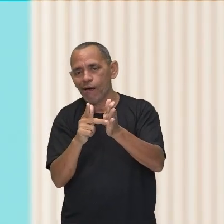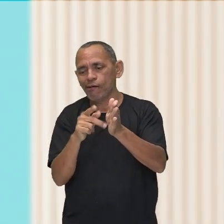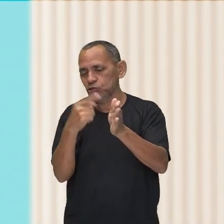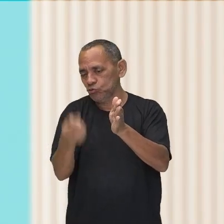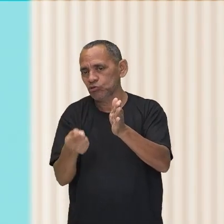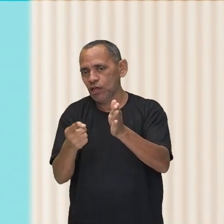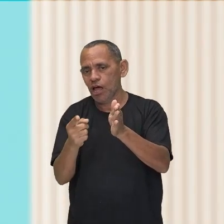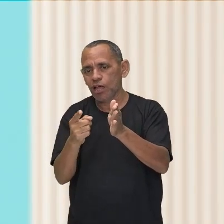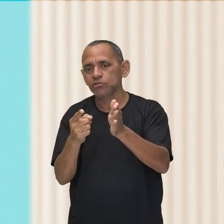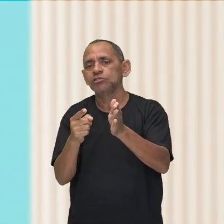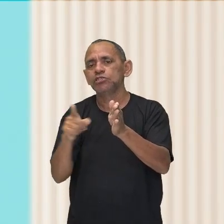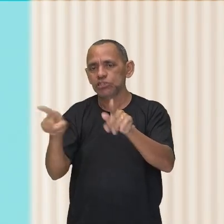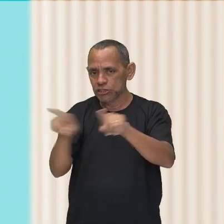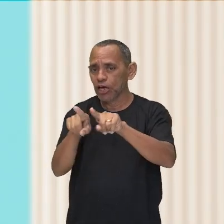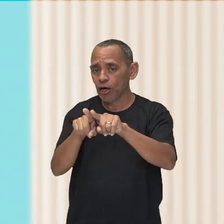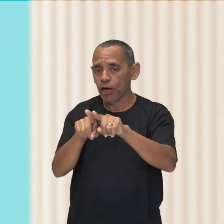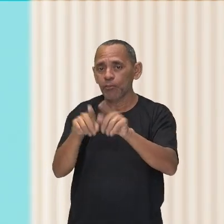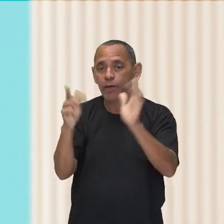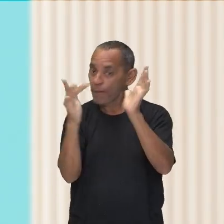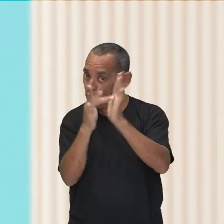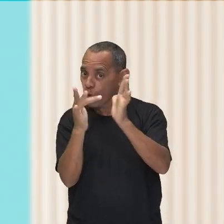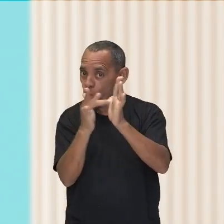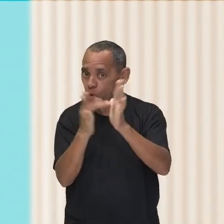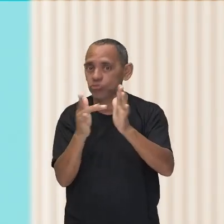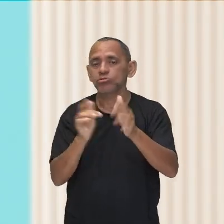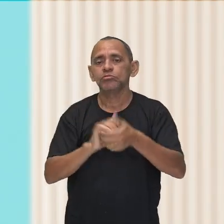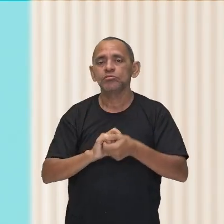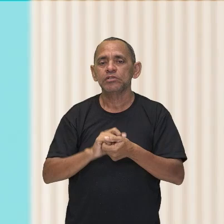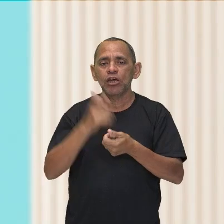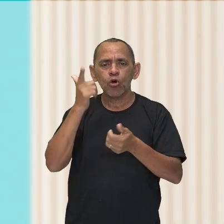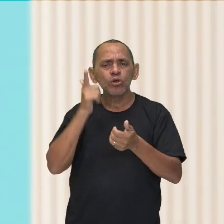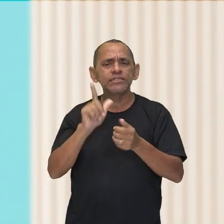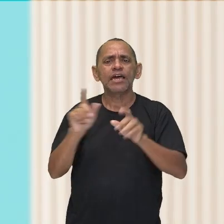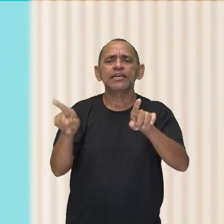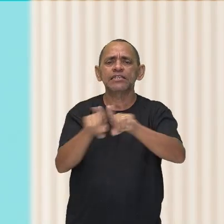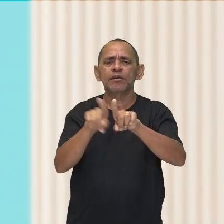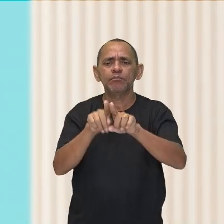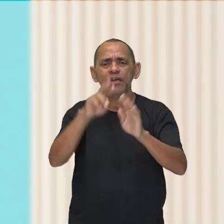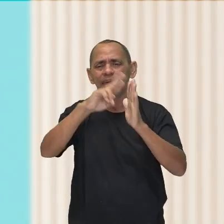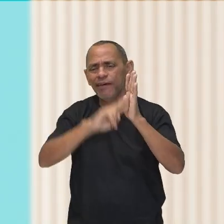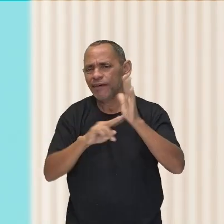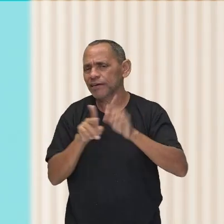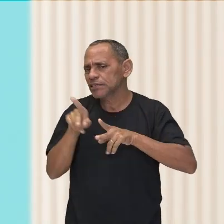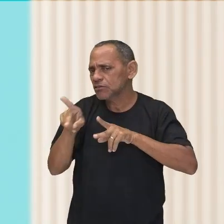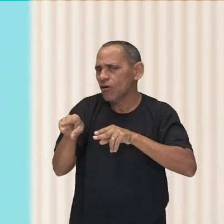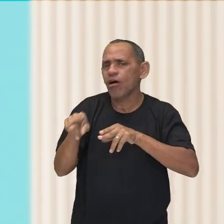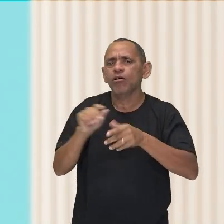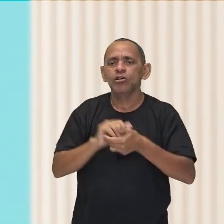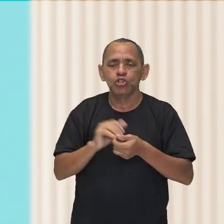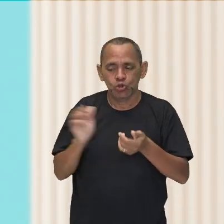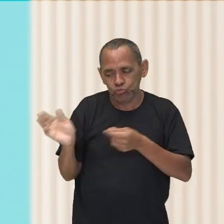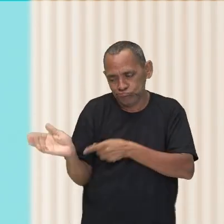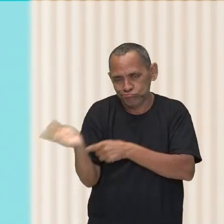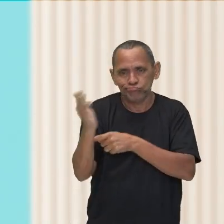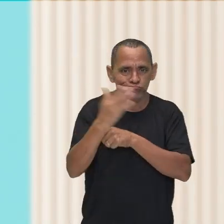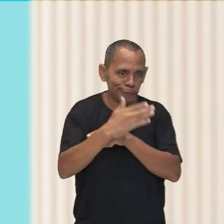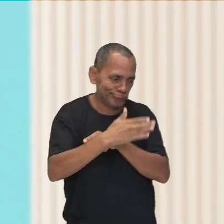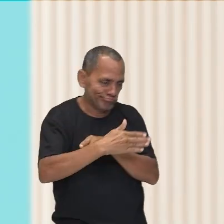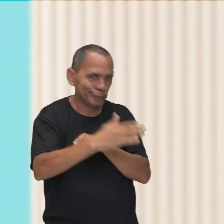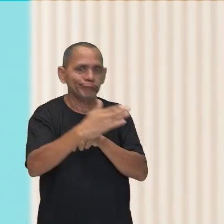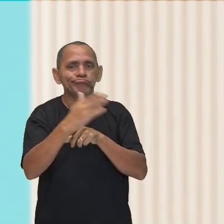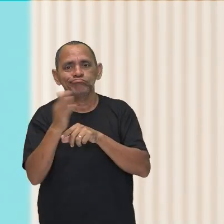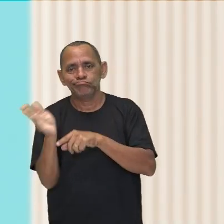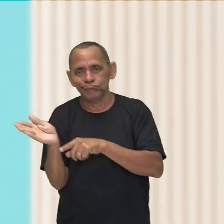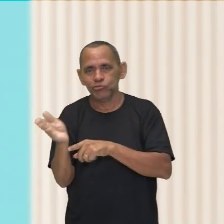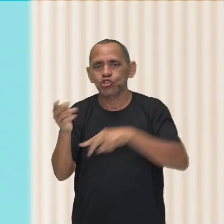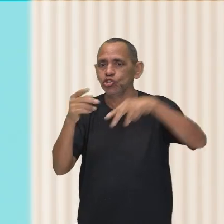do outro atacante, certo? Então são as mesmas regras do futebol do tênis de mesa, só que jogado com os